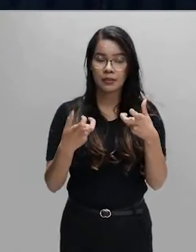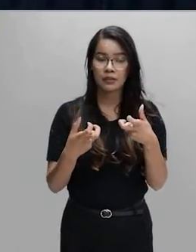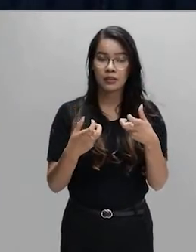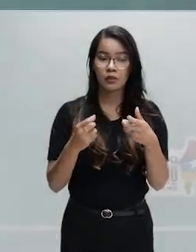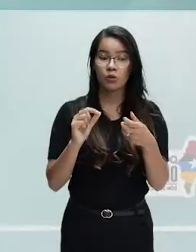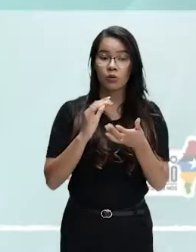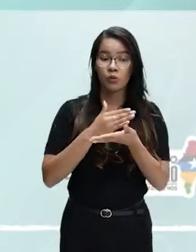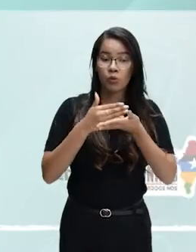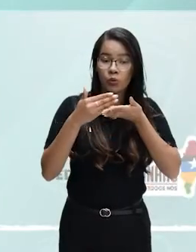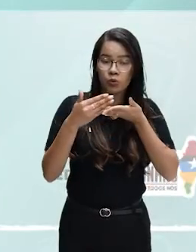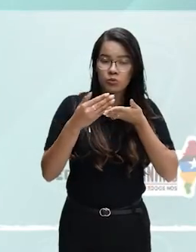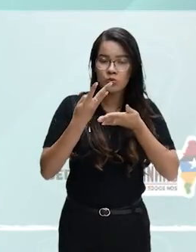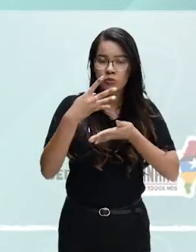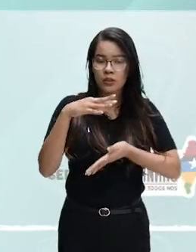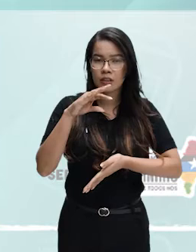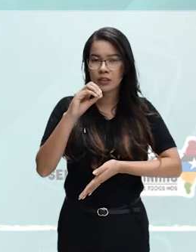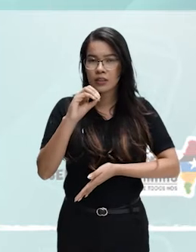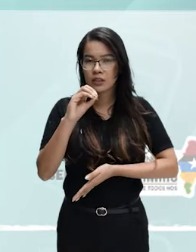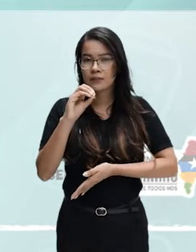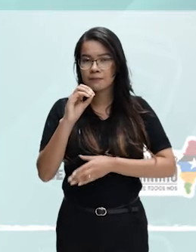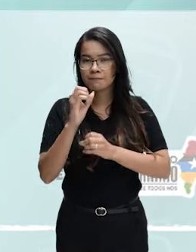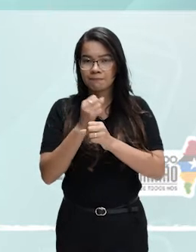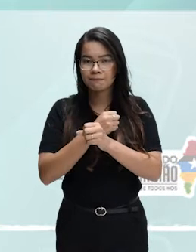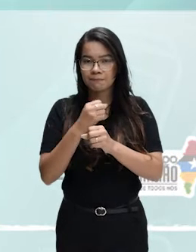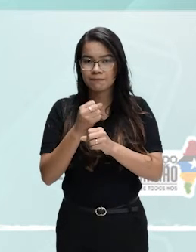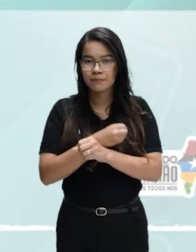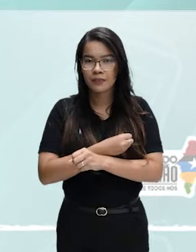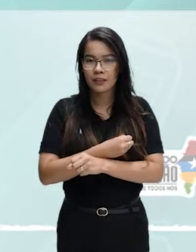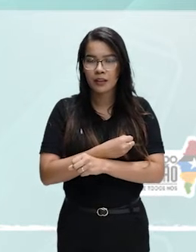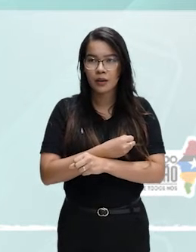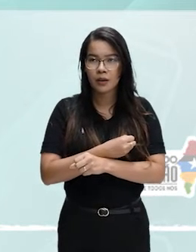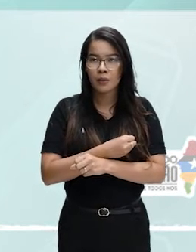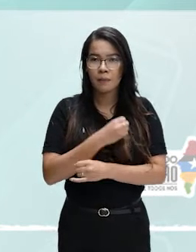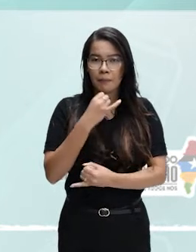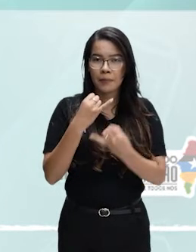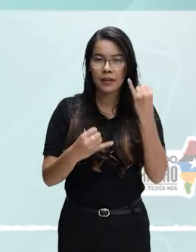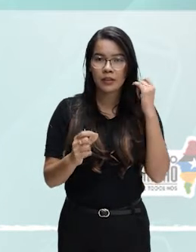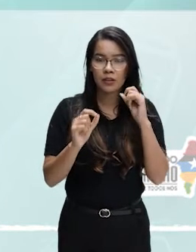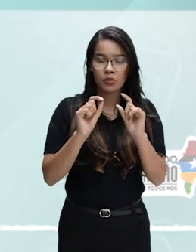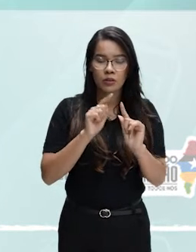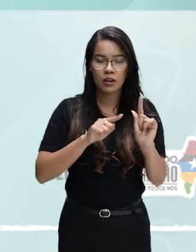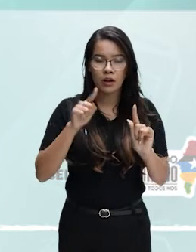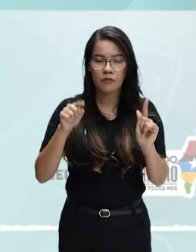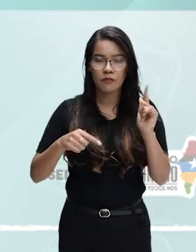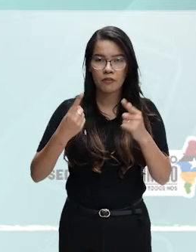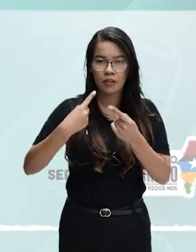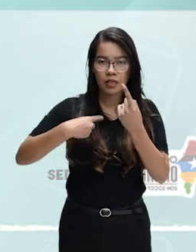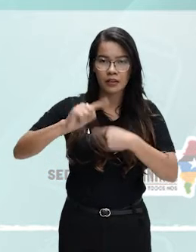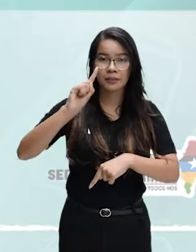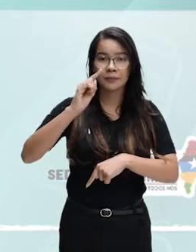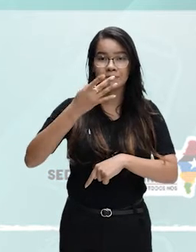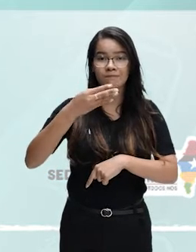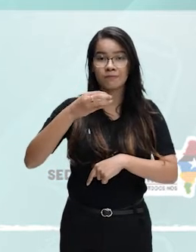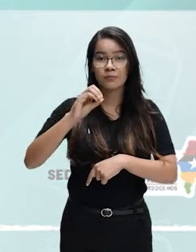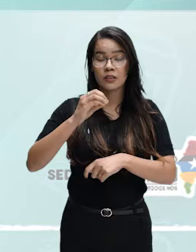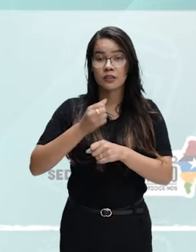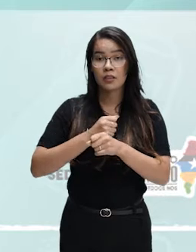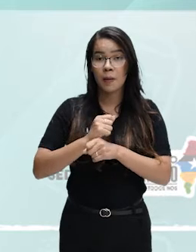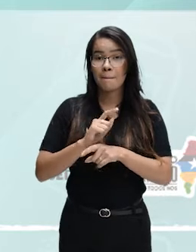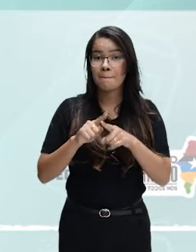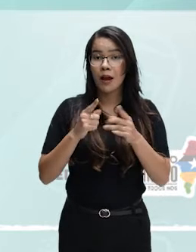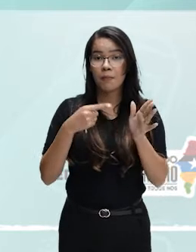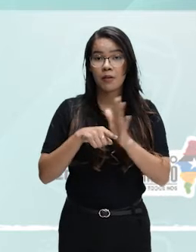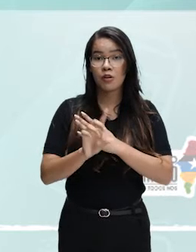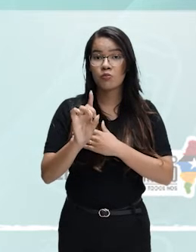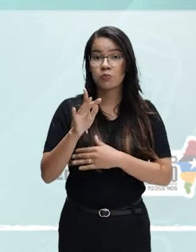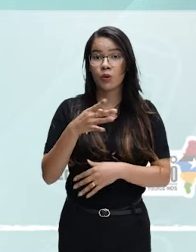nos primeiros 40 anos. Parece que o gráfico ele vai para mais de 40 anos, mas ele quer saber, nos primeiros